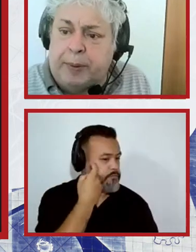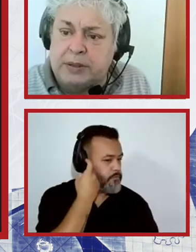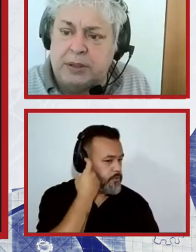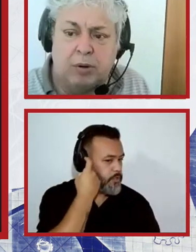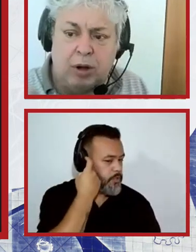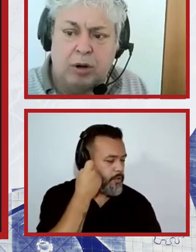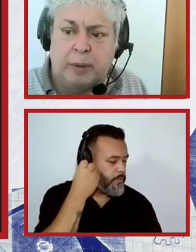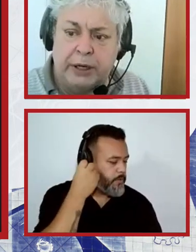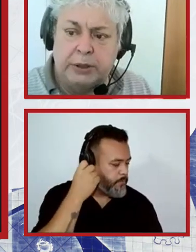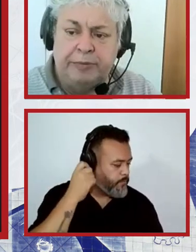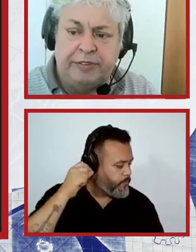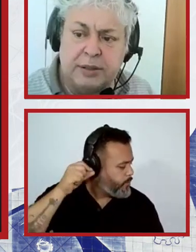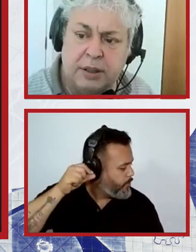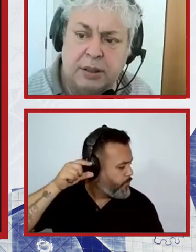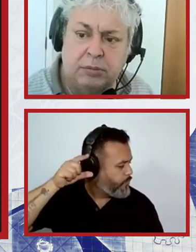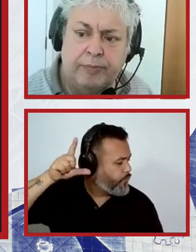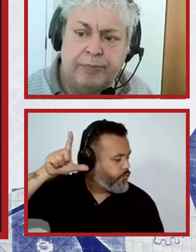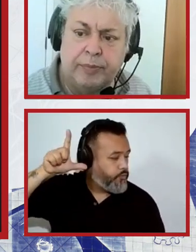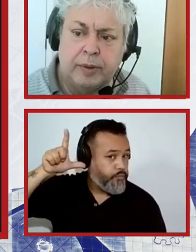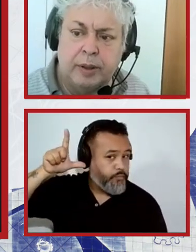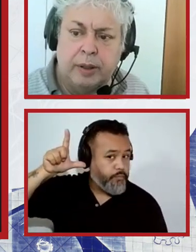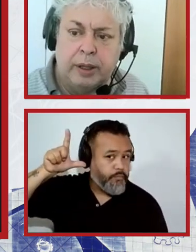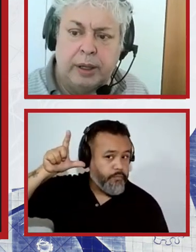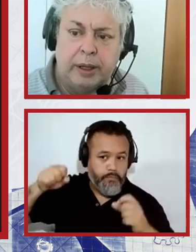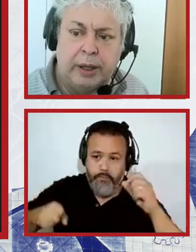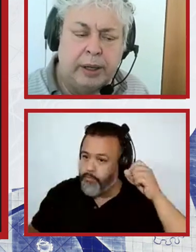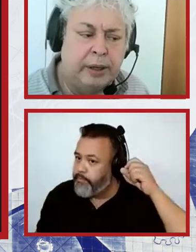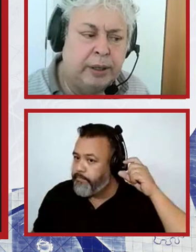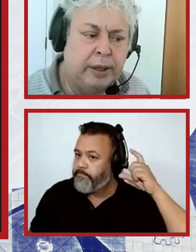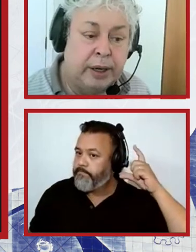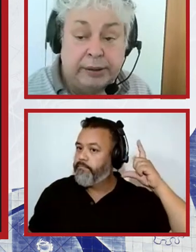Esses não têm preocupação, colocam um aparelho de amplificação